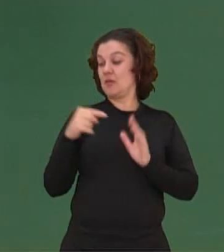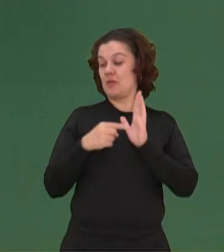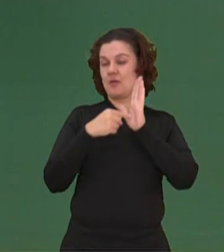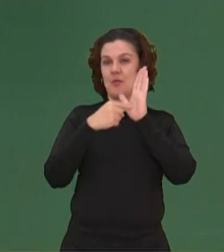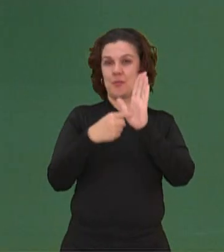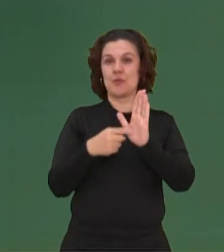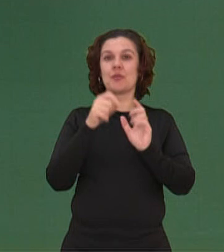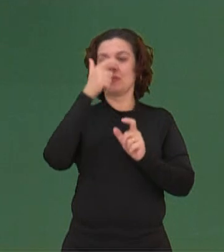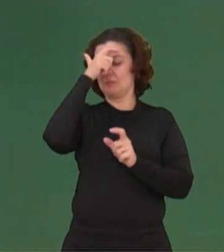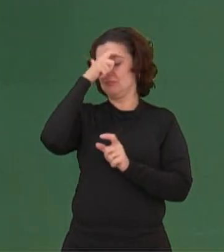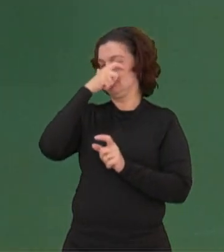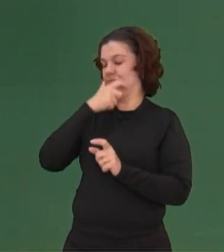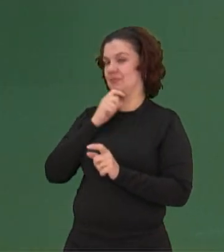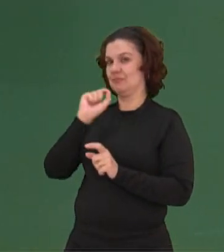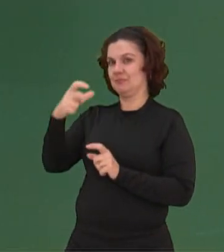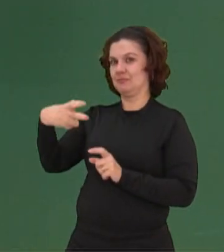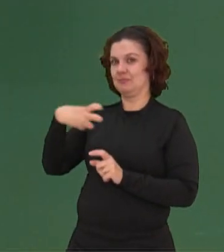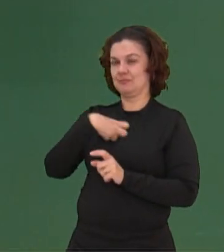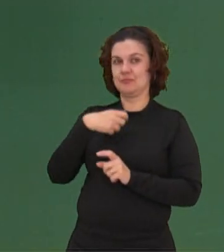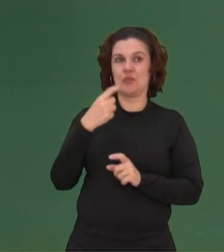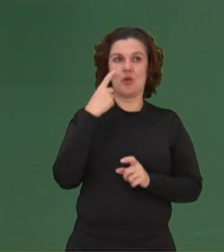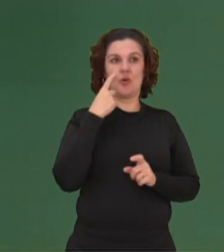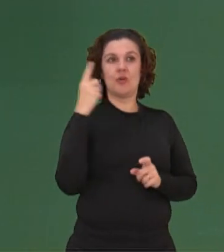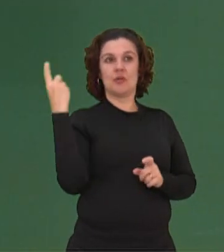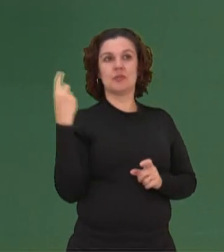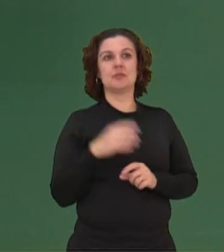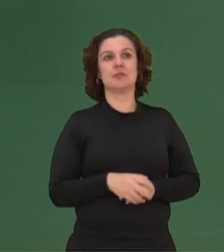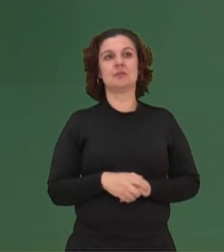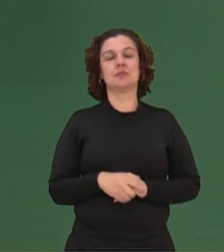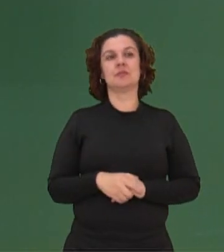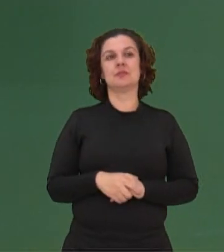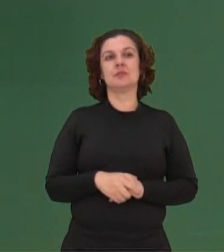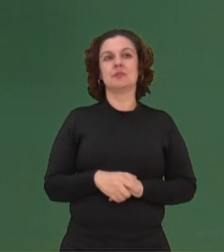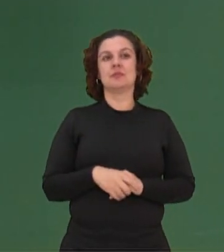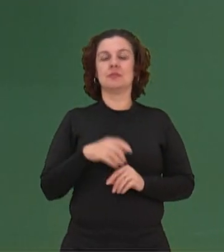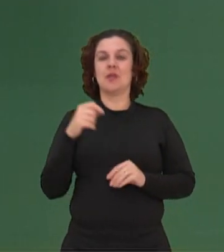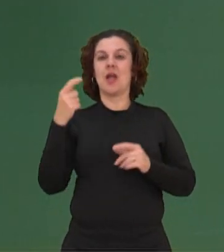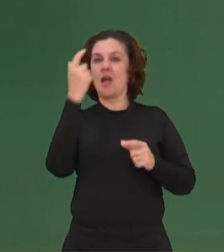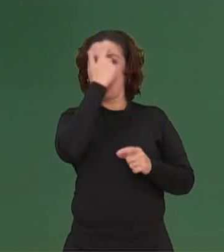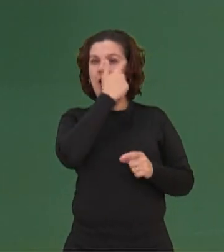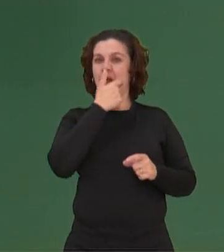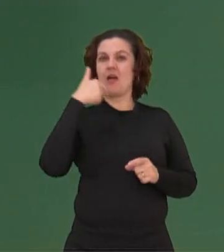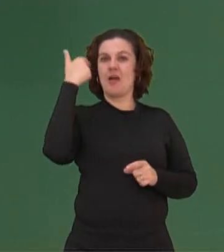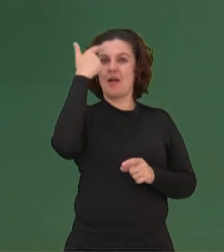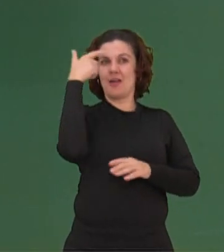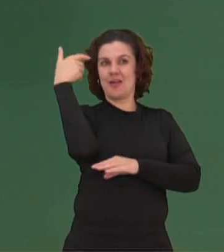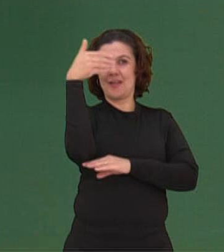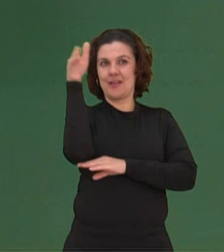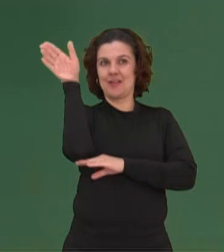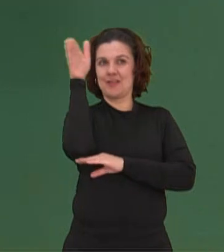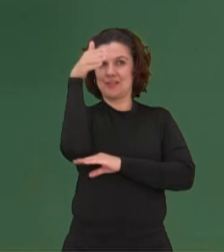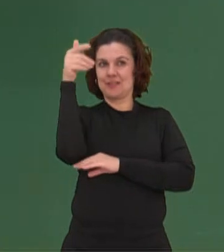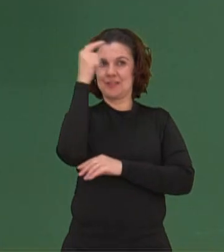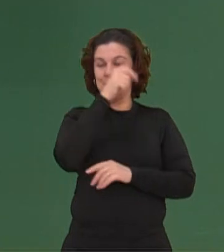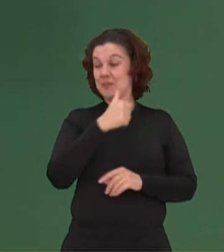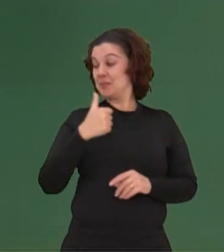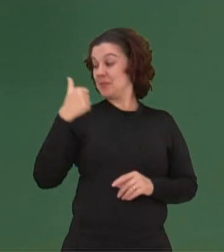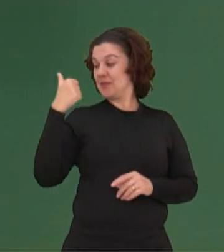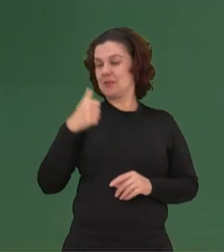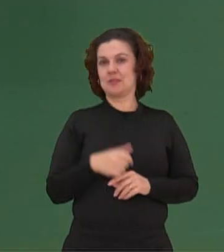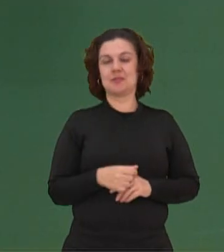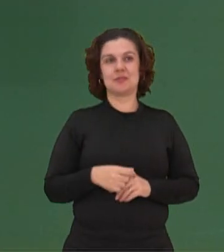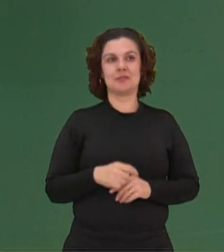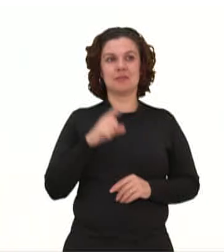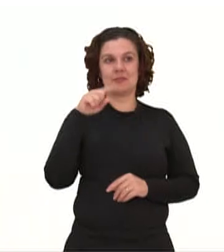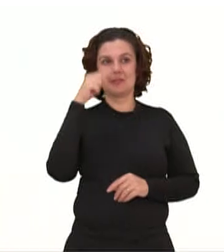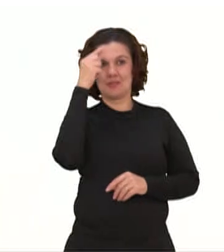mostrando então o Getúlio Vargas. Aqui você tem o Getúlio Vargas como a cara do Brasil, a primeira imagem que é à esquerda. Ele é a